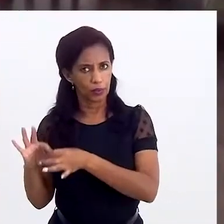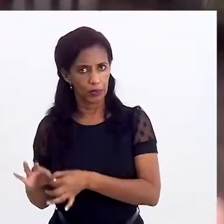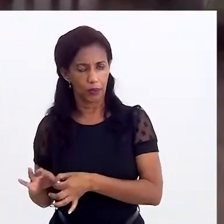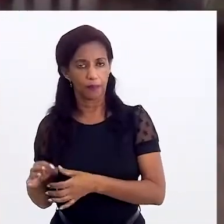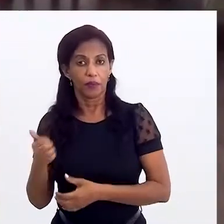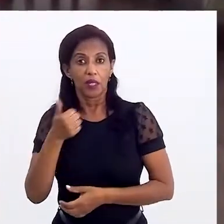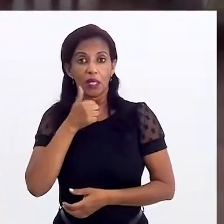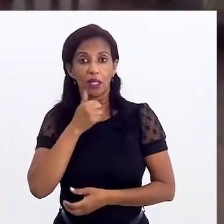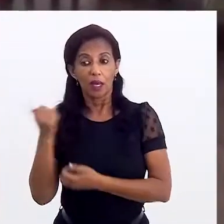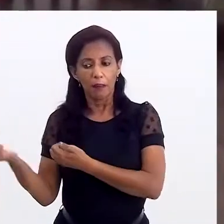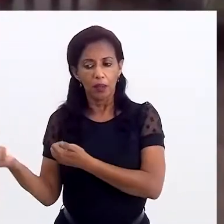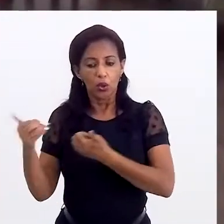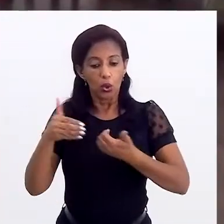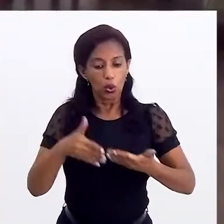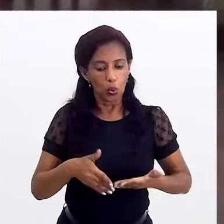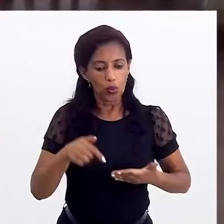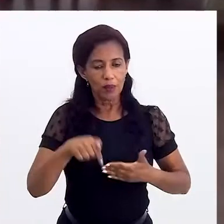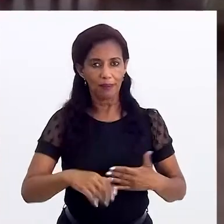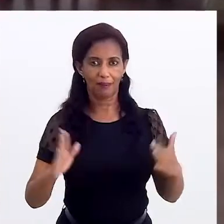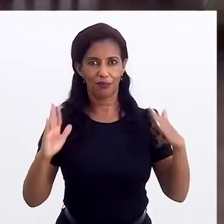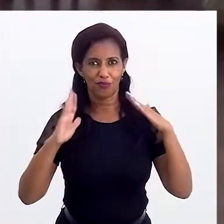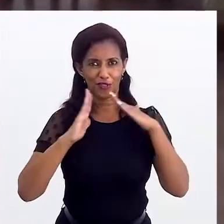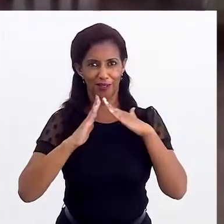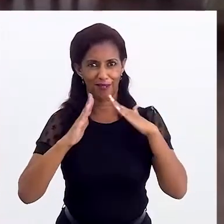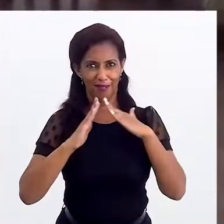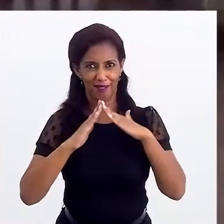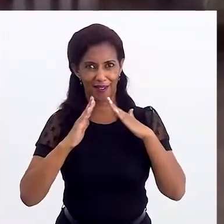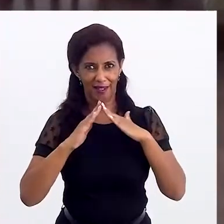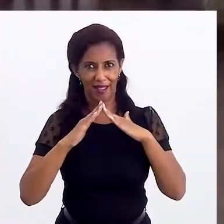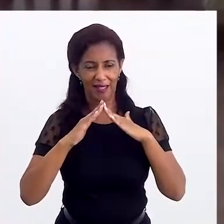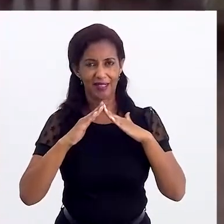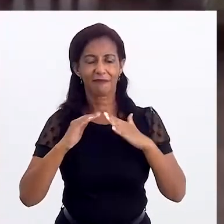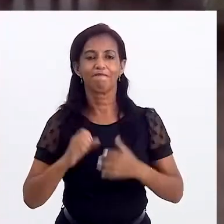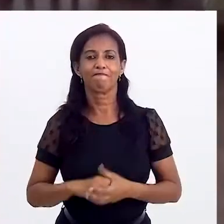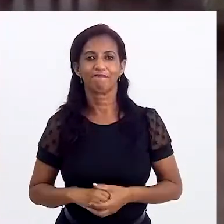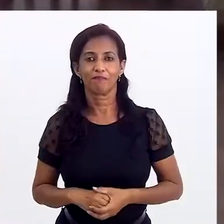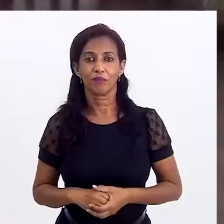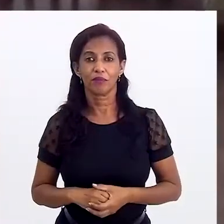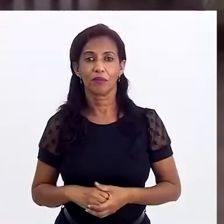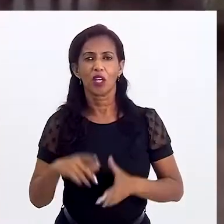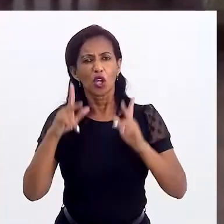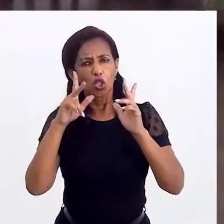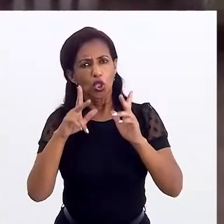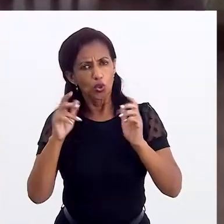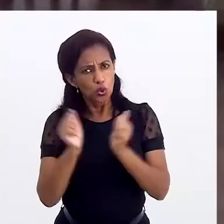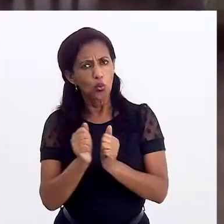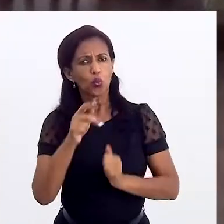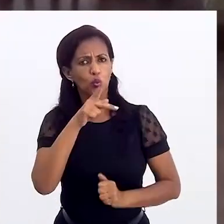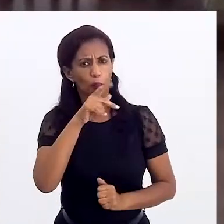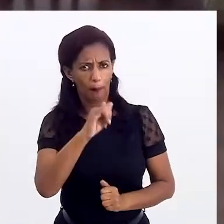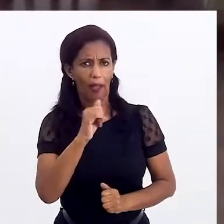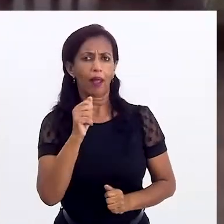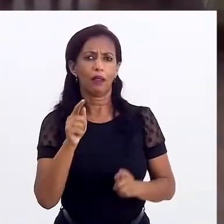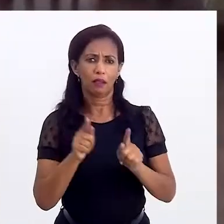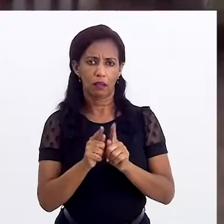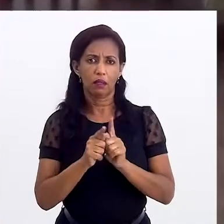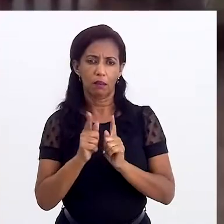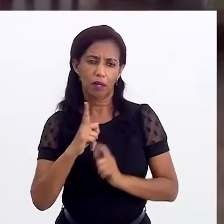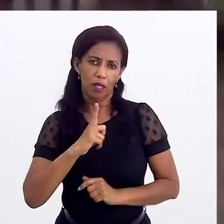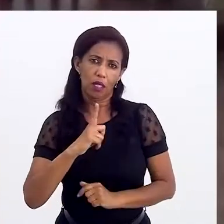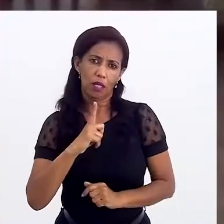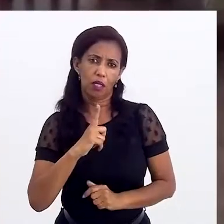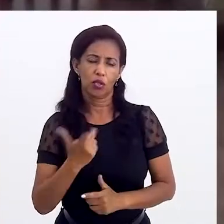a mãe trouxe para dentro da nossa família, do nosso núcleo familiar, junto com o pai também tinha